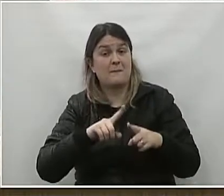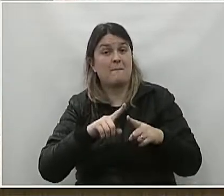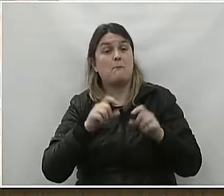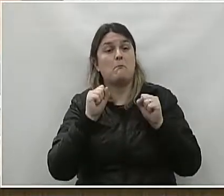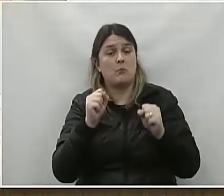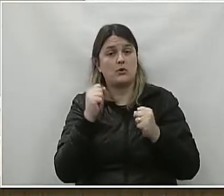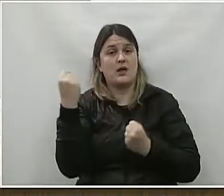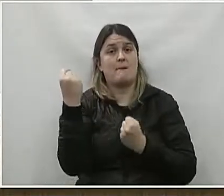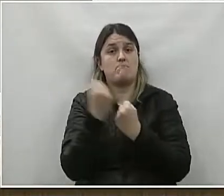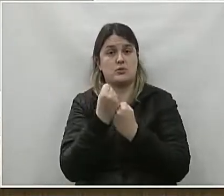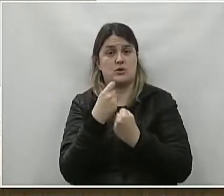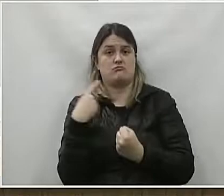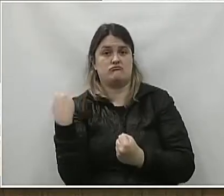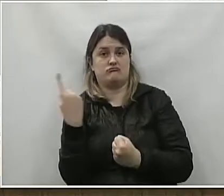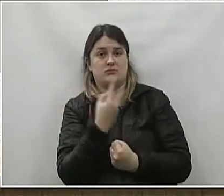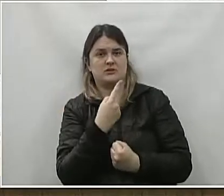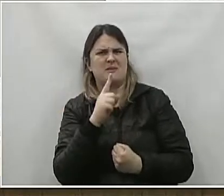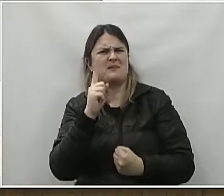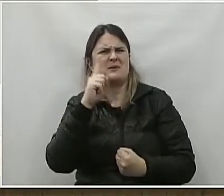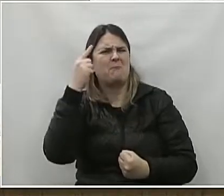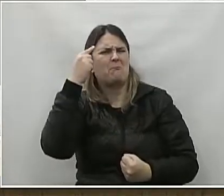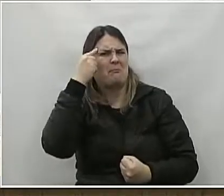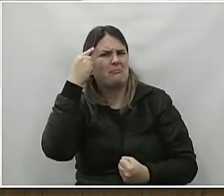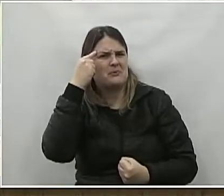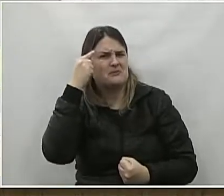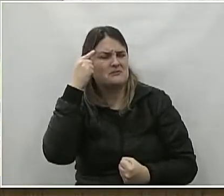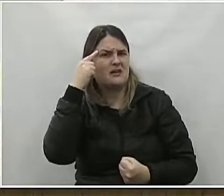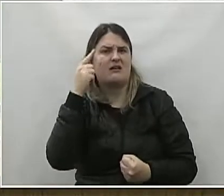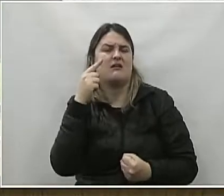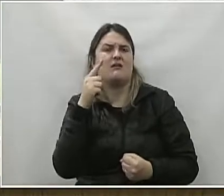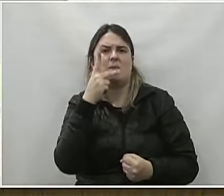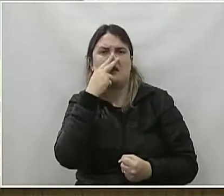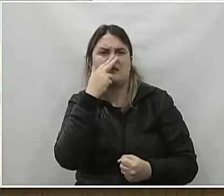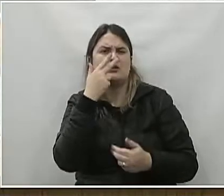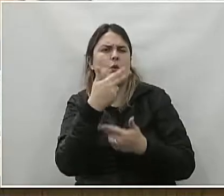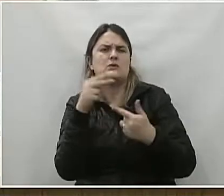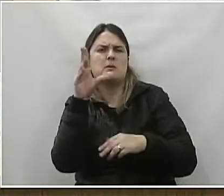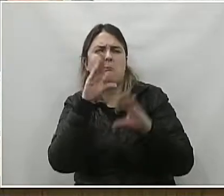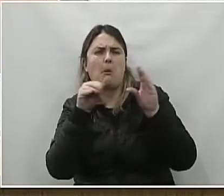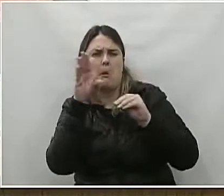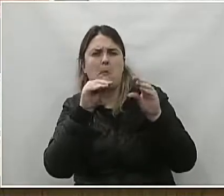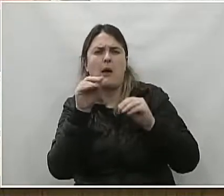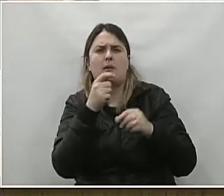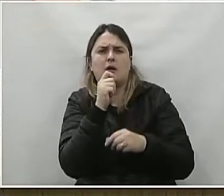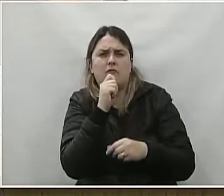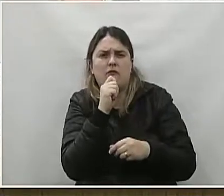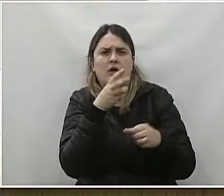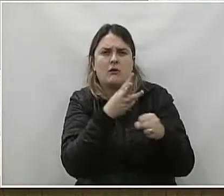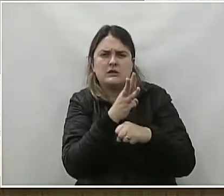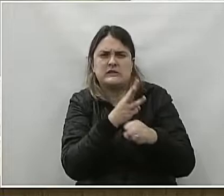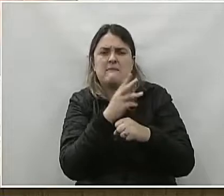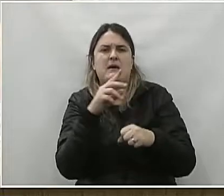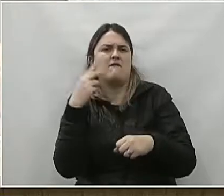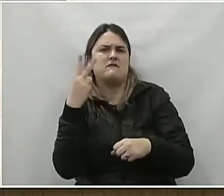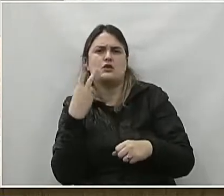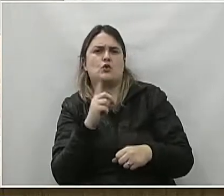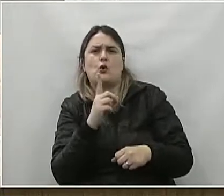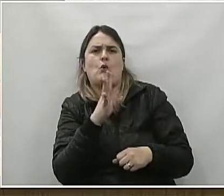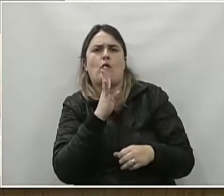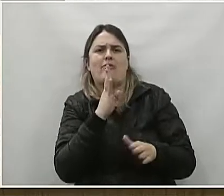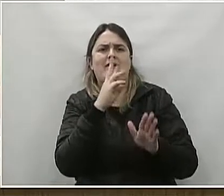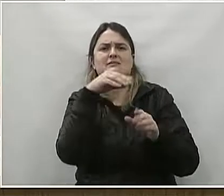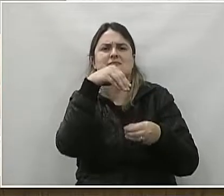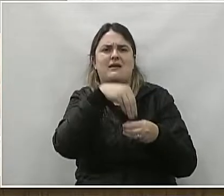com a gente. Mas não coloque na cabeça que muita coisa que está sendo falado, mandado áudio, que vereador não conhece o